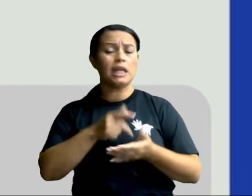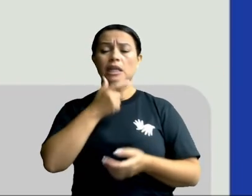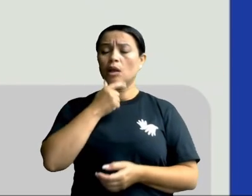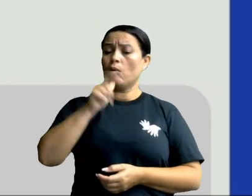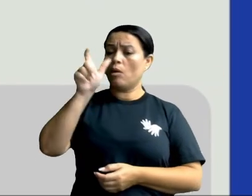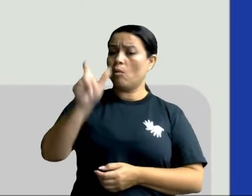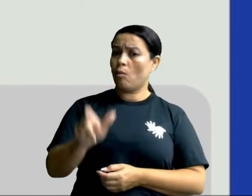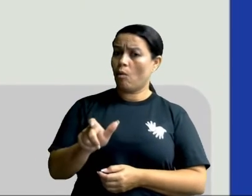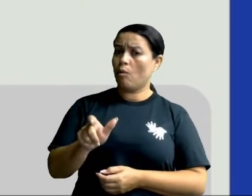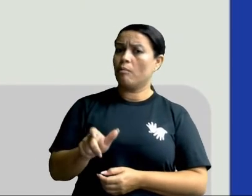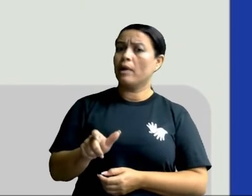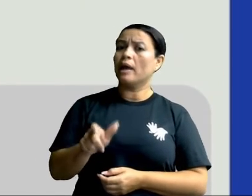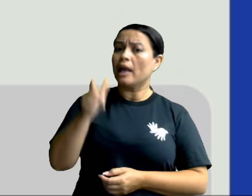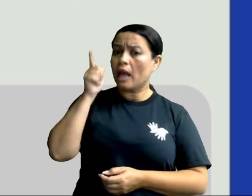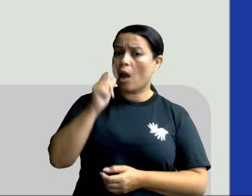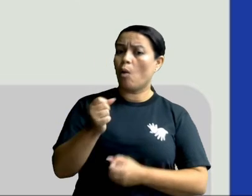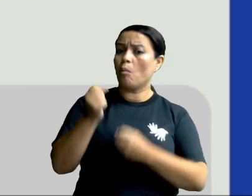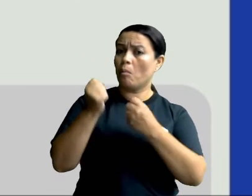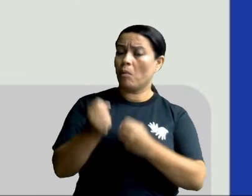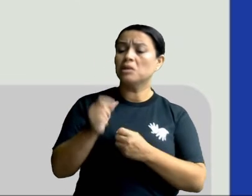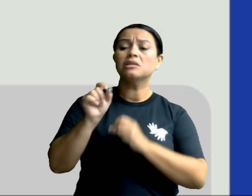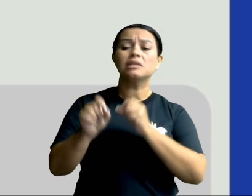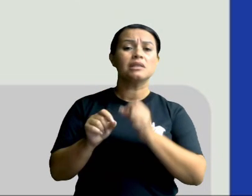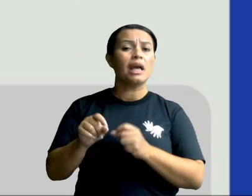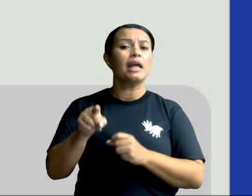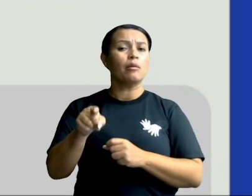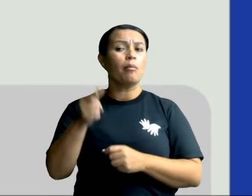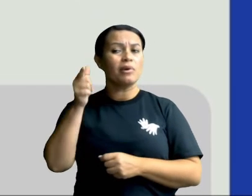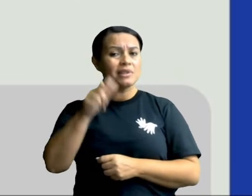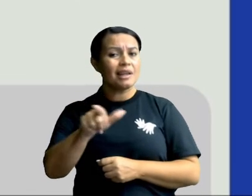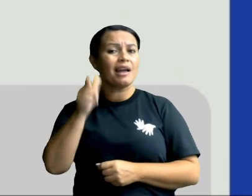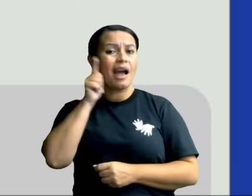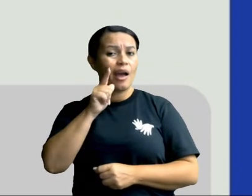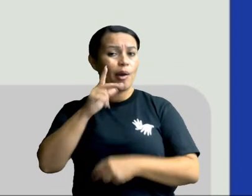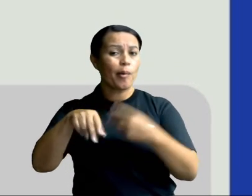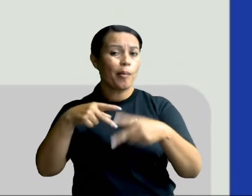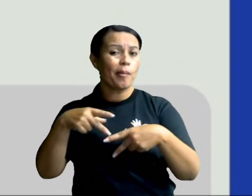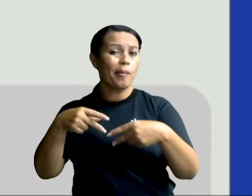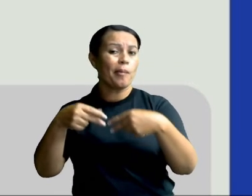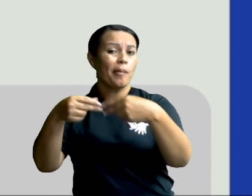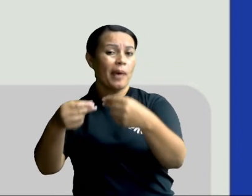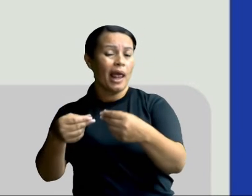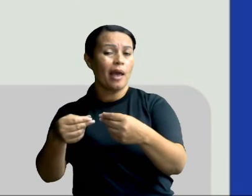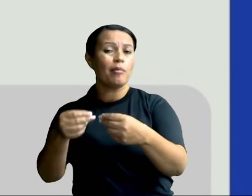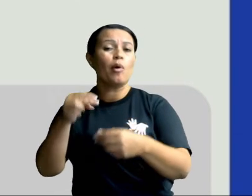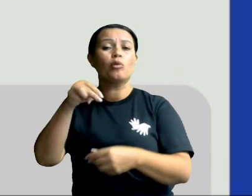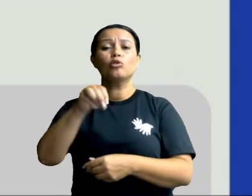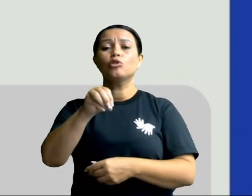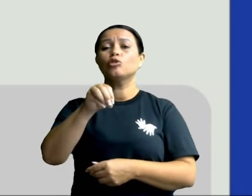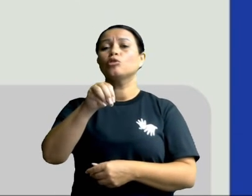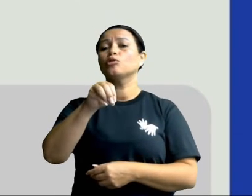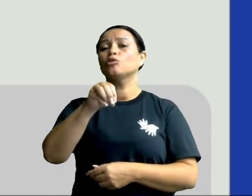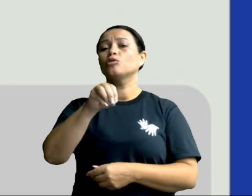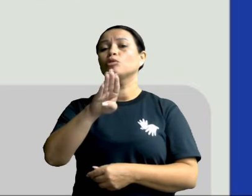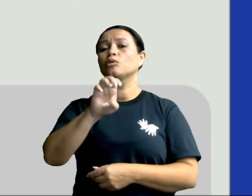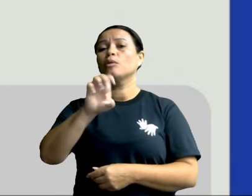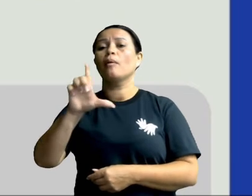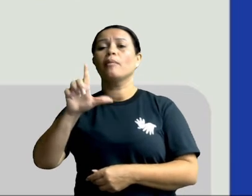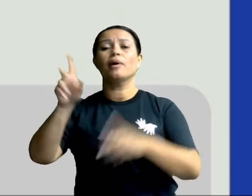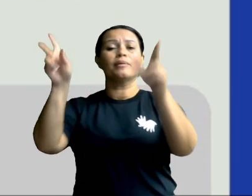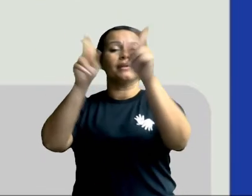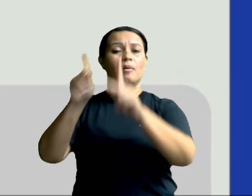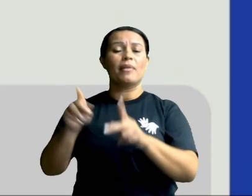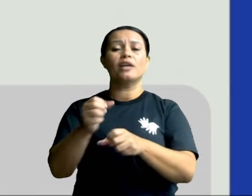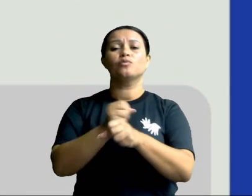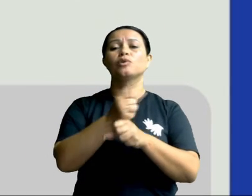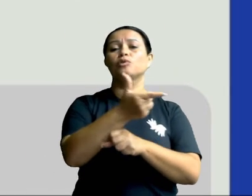virou um preso político por conta disso. Depois ele foi agraciado com o Prêmio Nobel da Paz em 2010, né? Então ele tem esse problema com a China, com